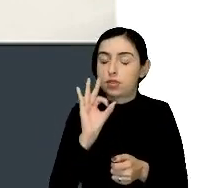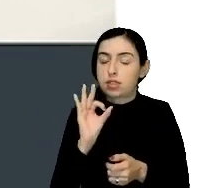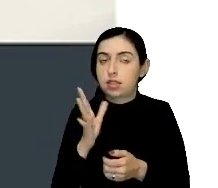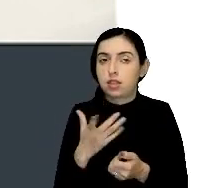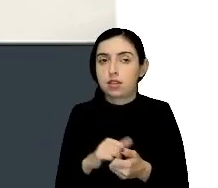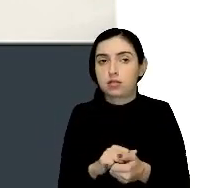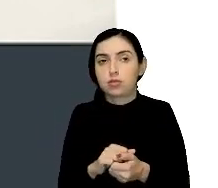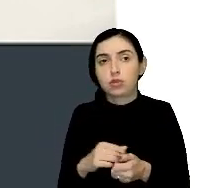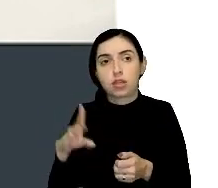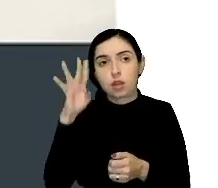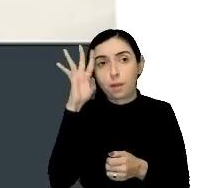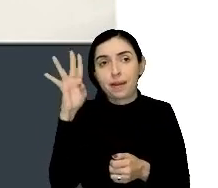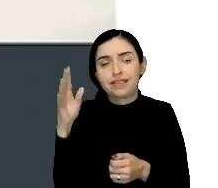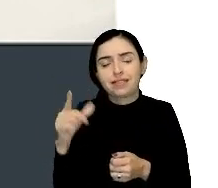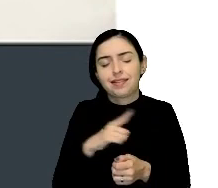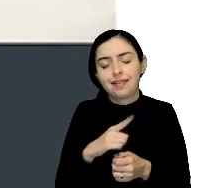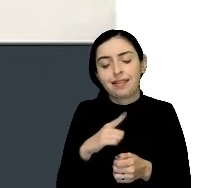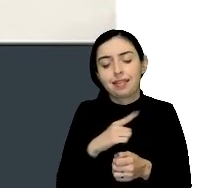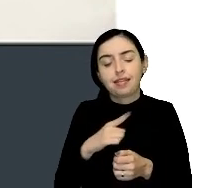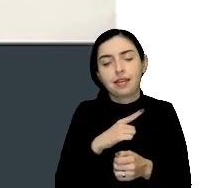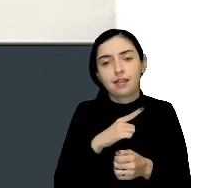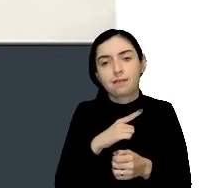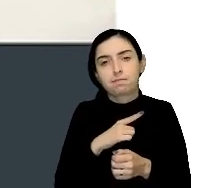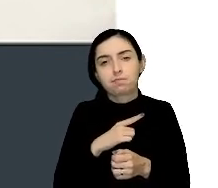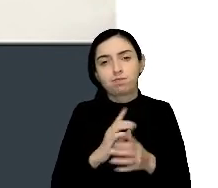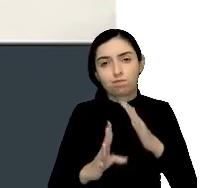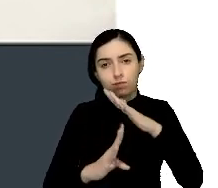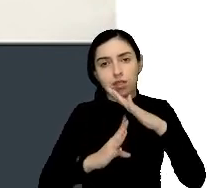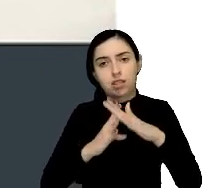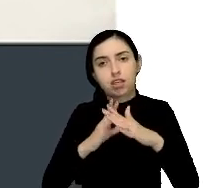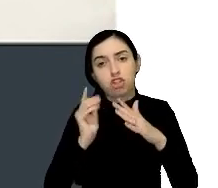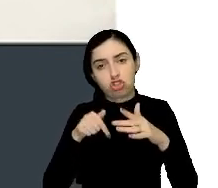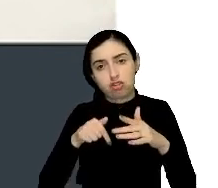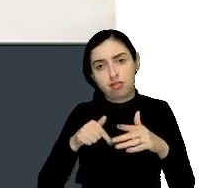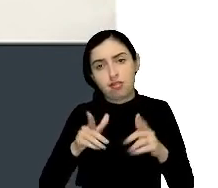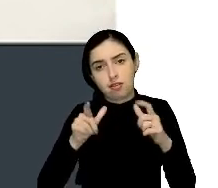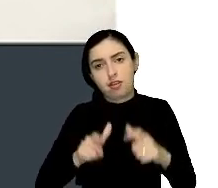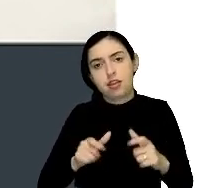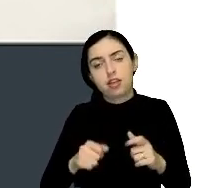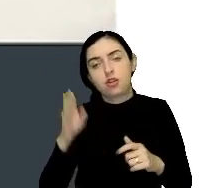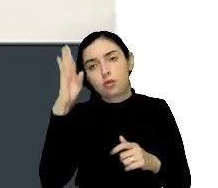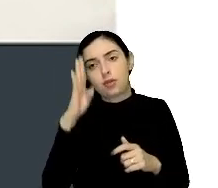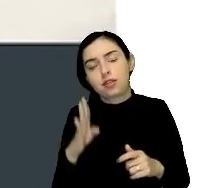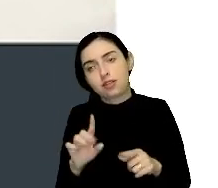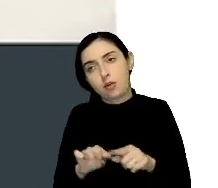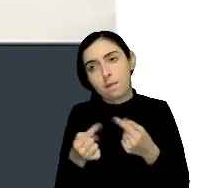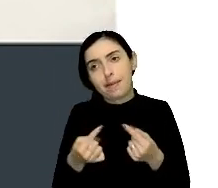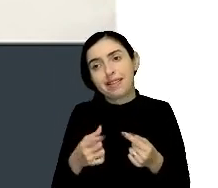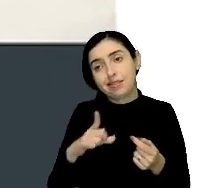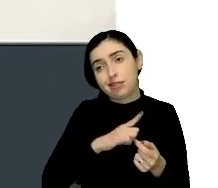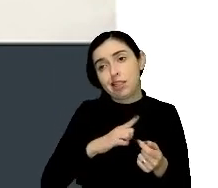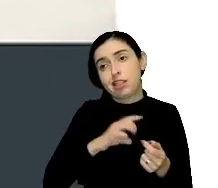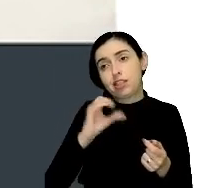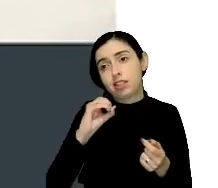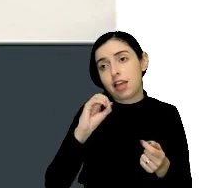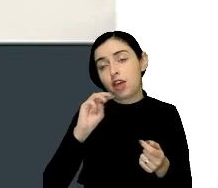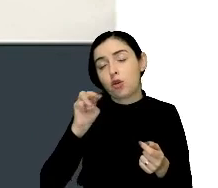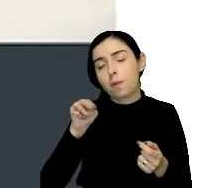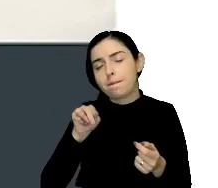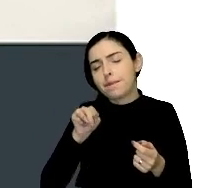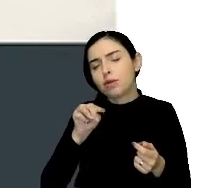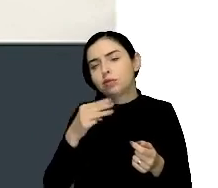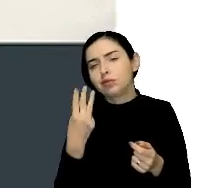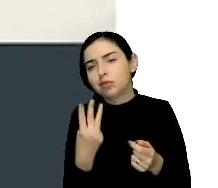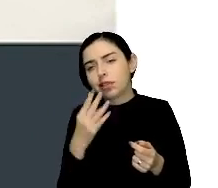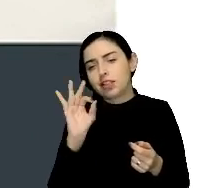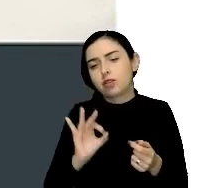que se imagina que existam de imigrantes aqui, mas a gente só tem 0,3% de imigrantes. Então, a sensibilização de